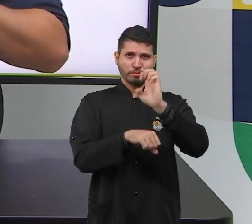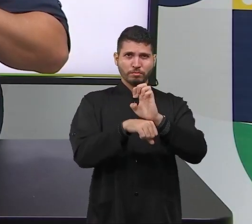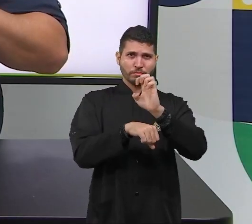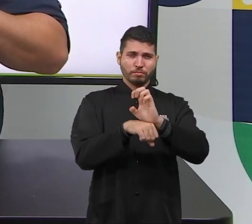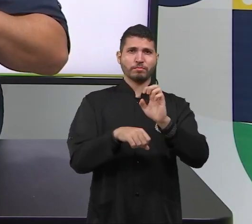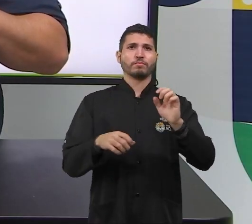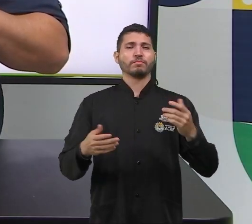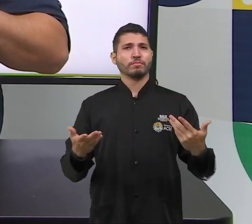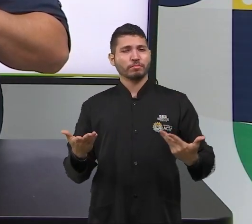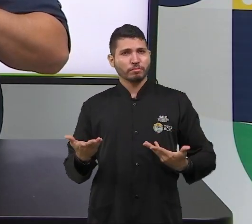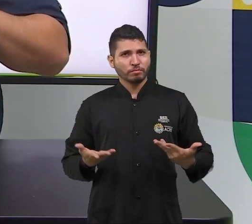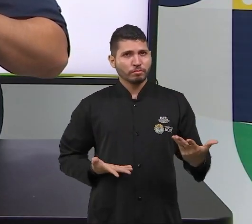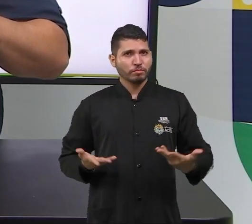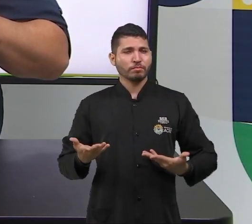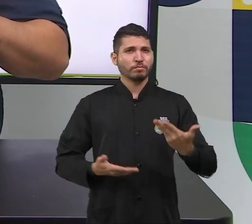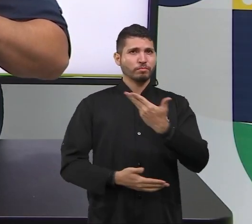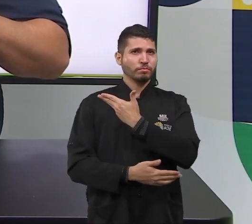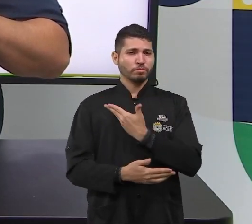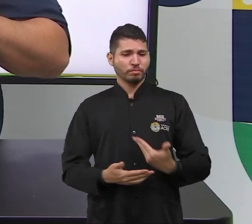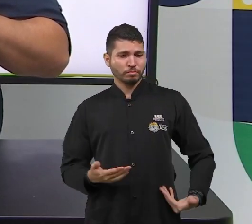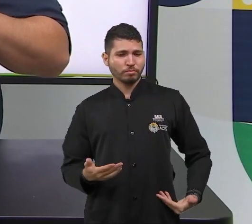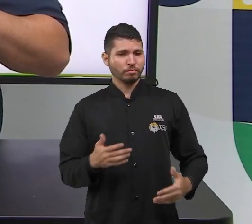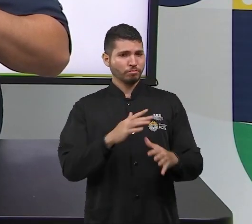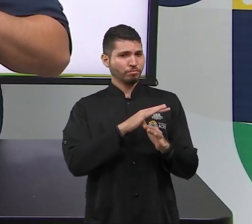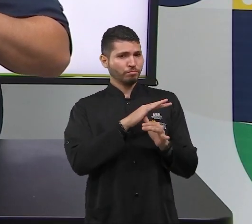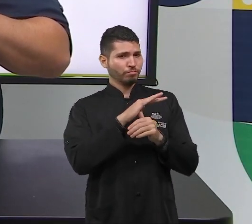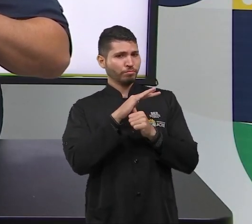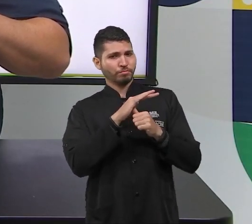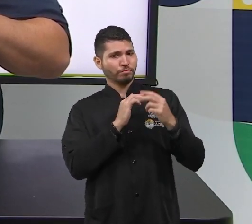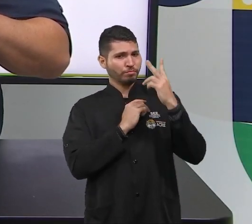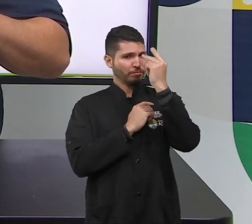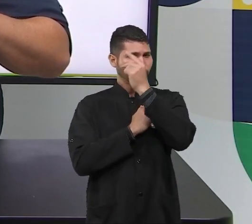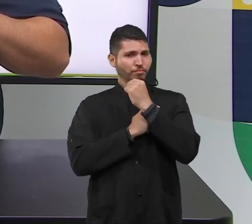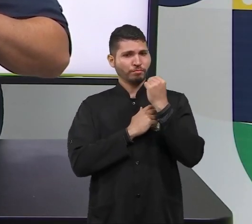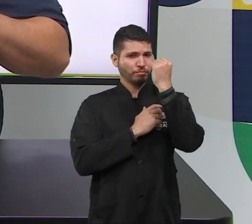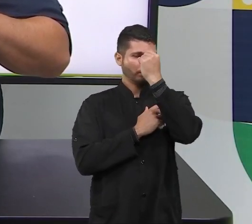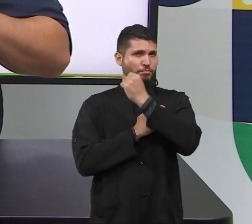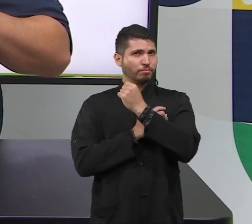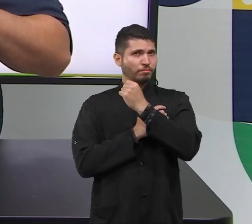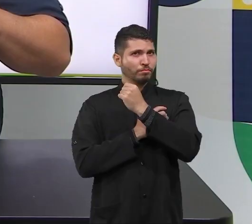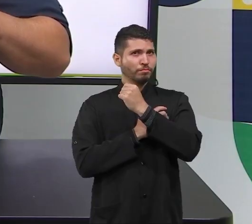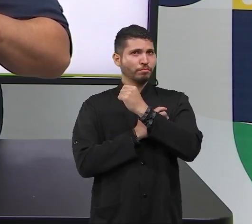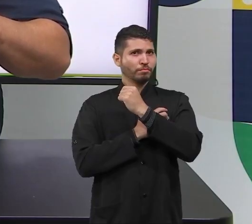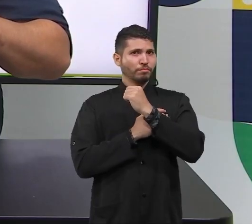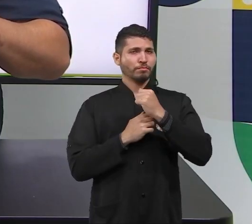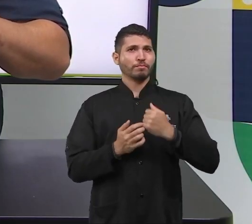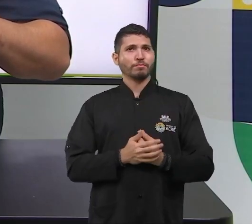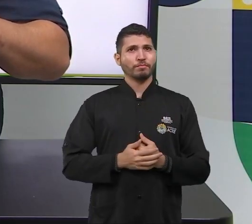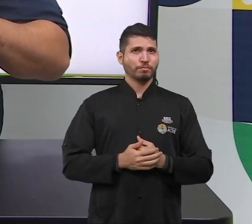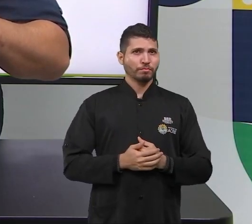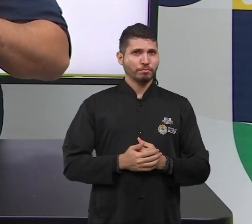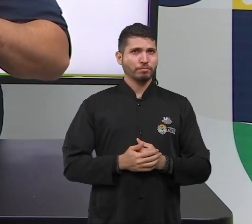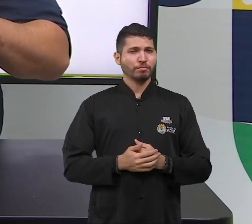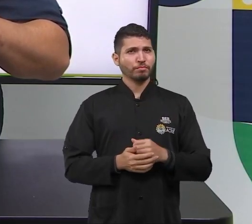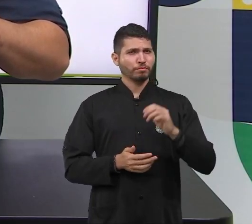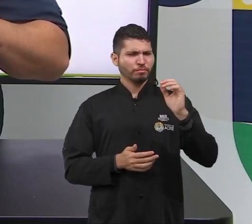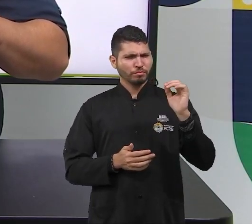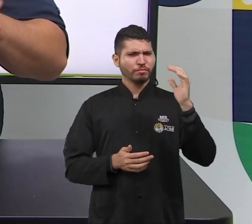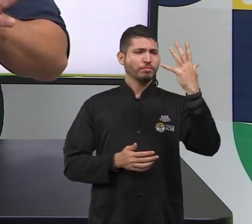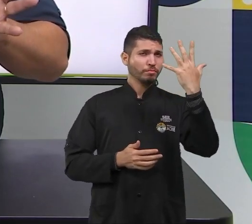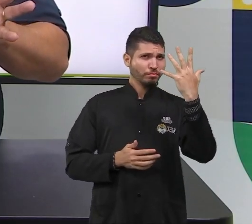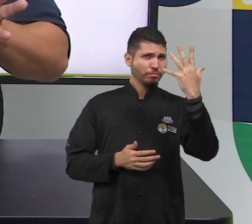serviço público de fraudes. Acontece? Dá certo toda